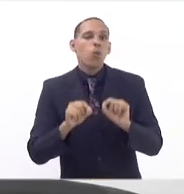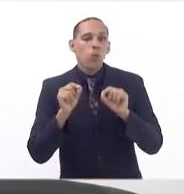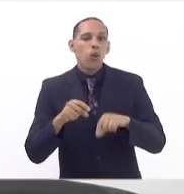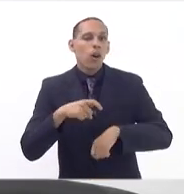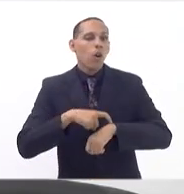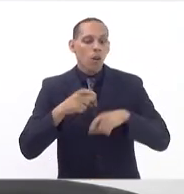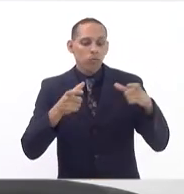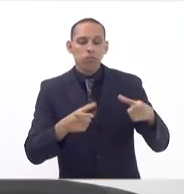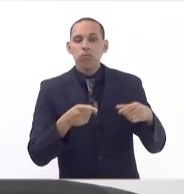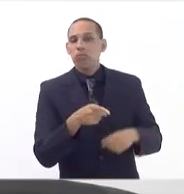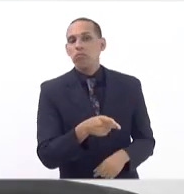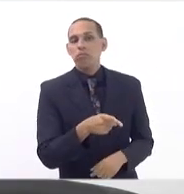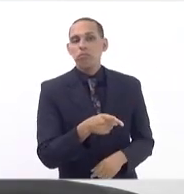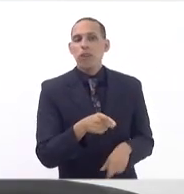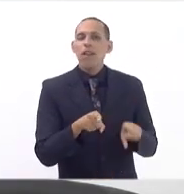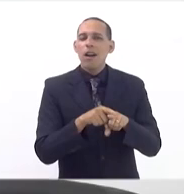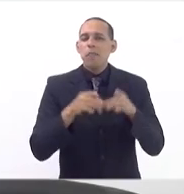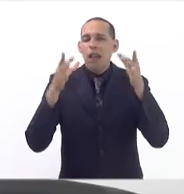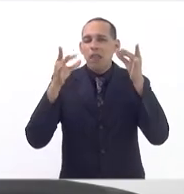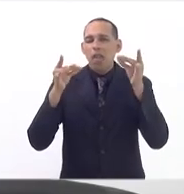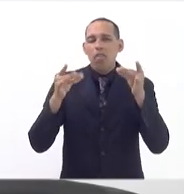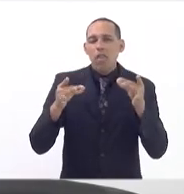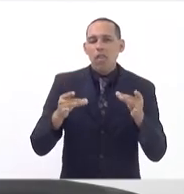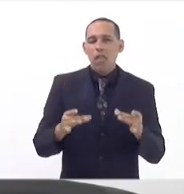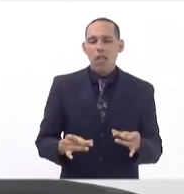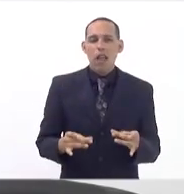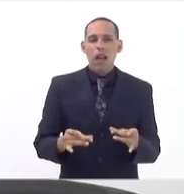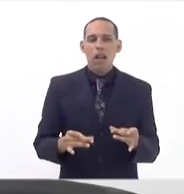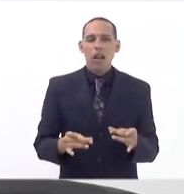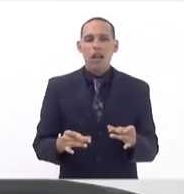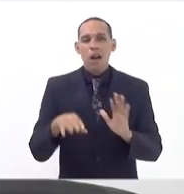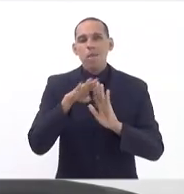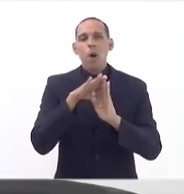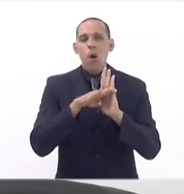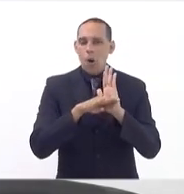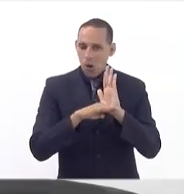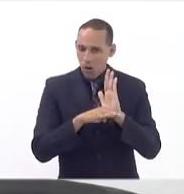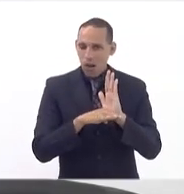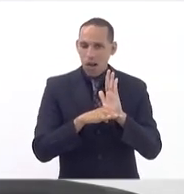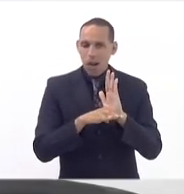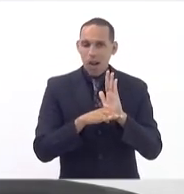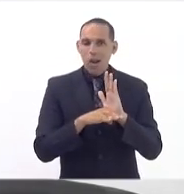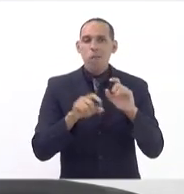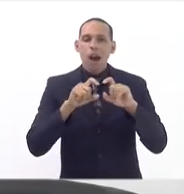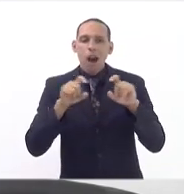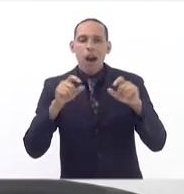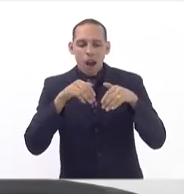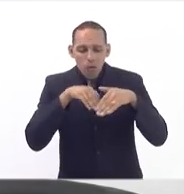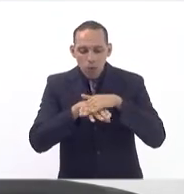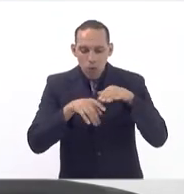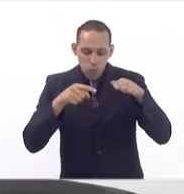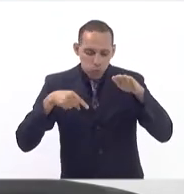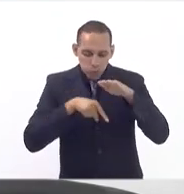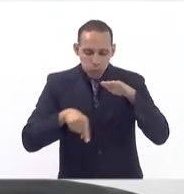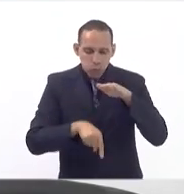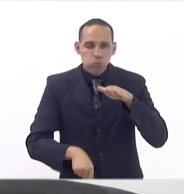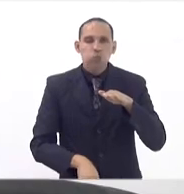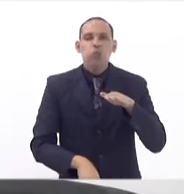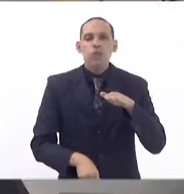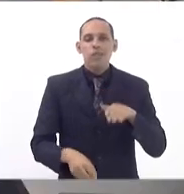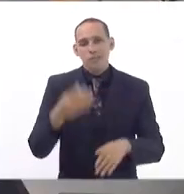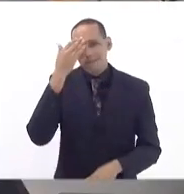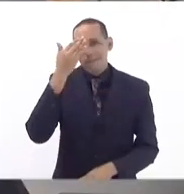e detalhar por favor como está tendo esse esse programa de enterrar os cabos e local mais pro forma muito